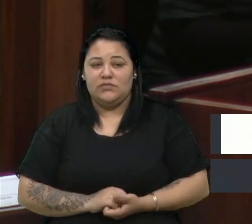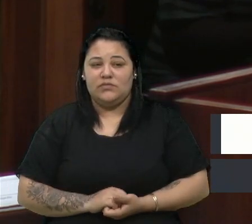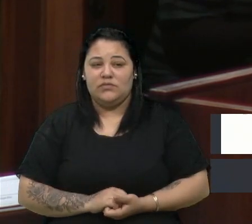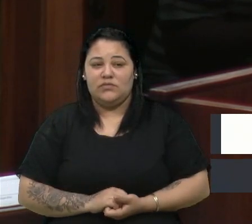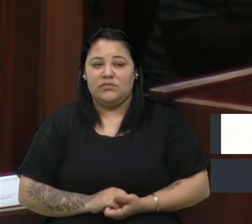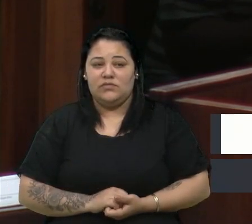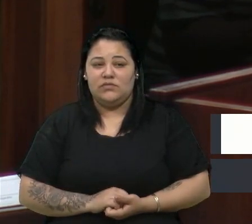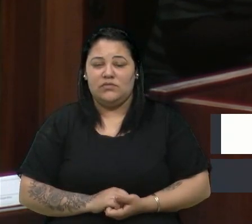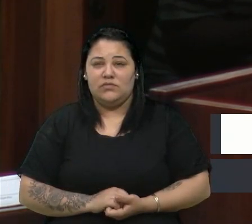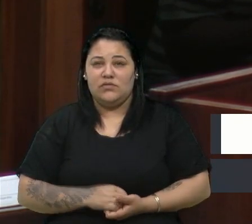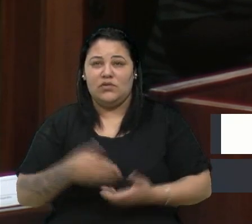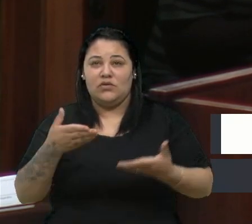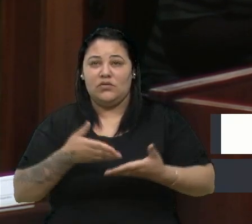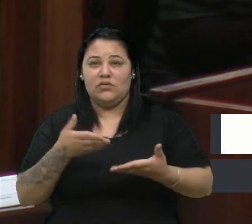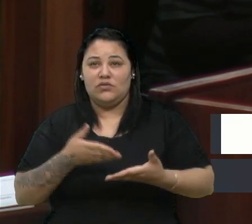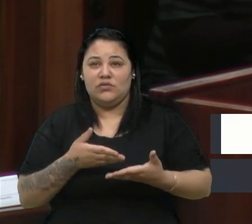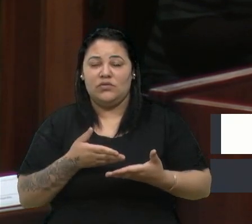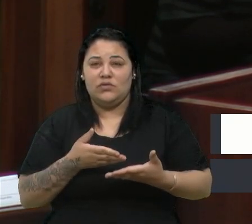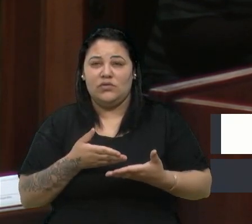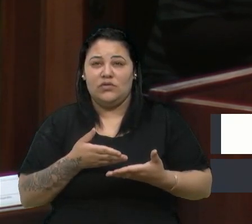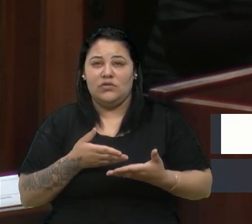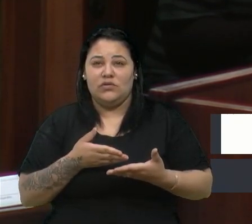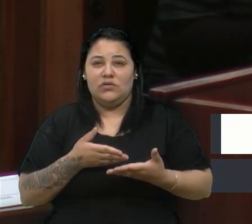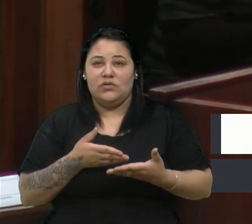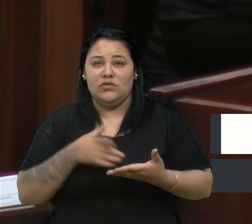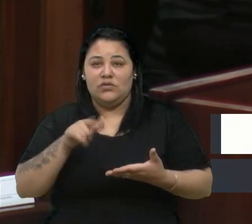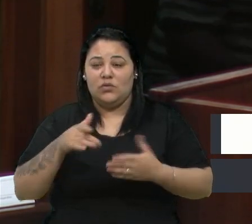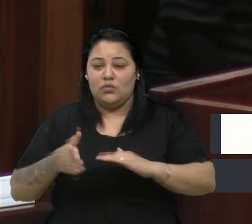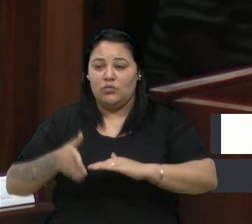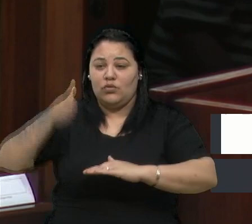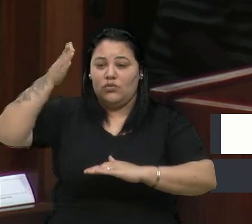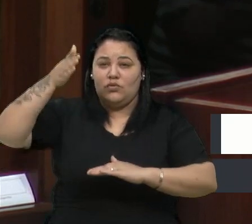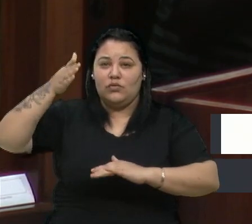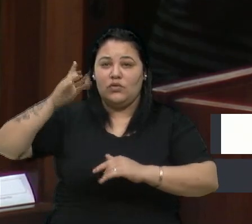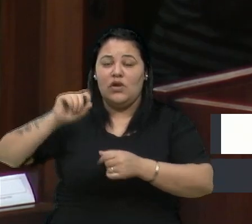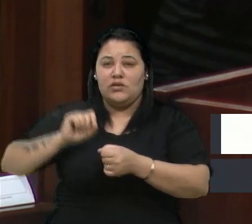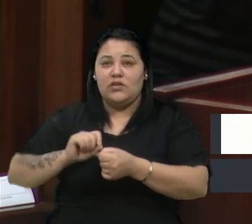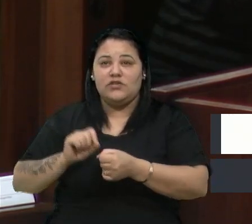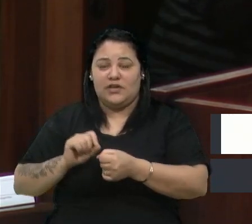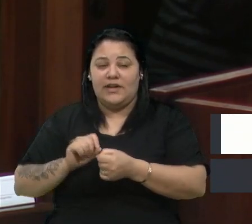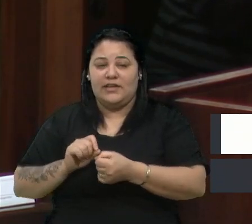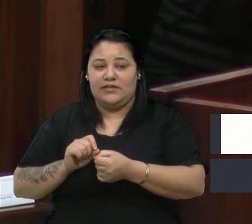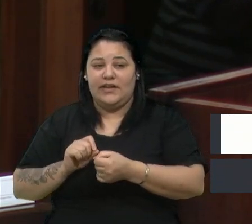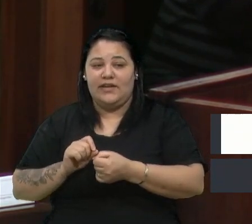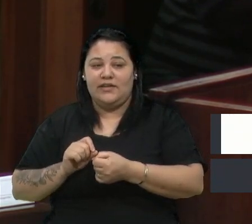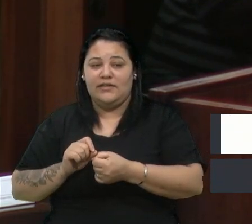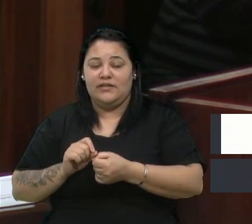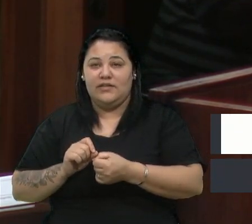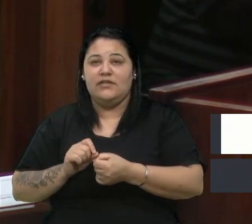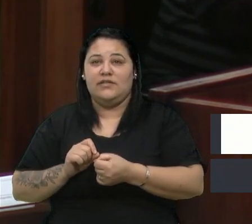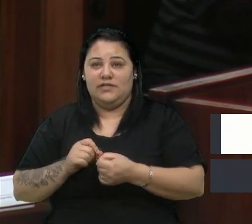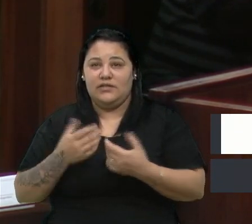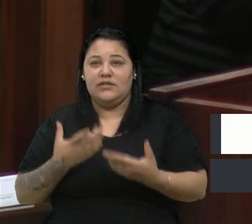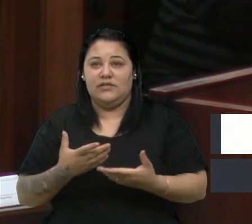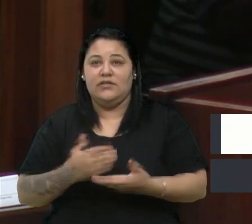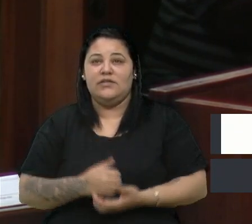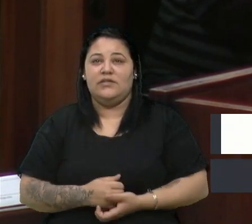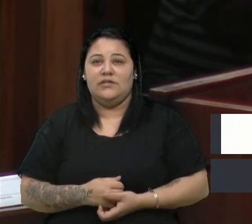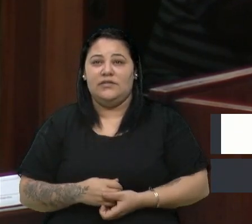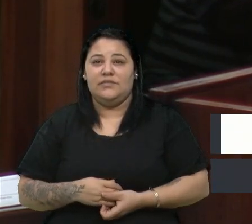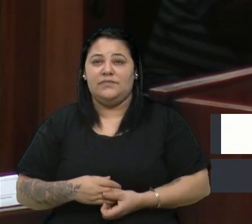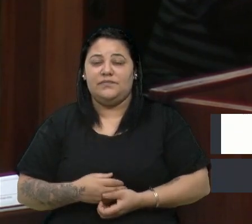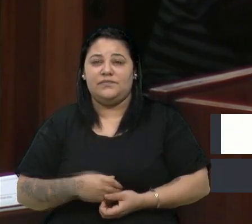problemas, eu sugeri que aquele muro fosse feito um evento com grafiteiros, né? Já que onde